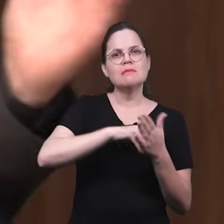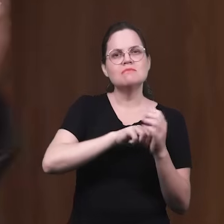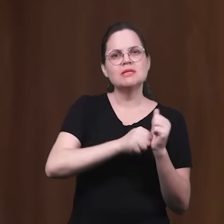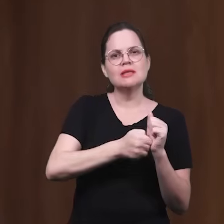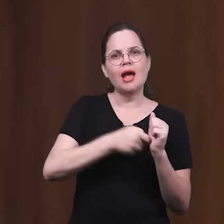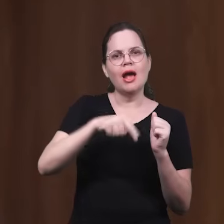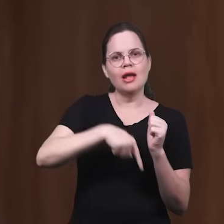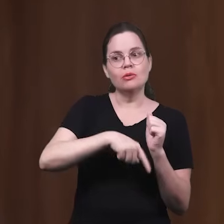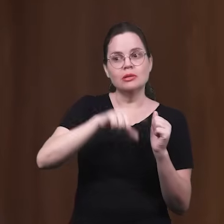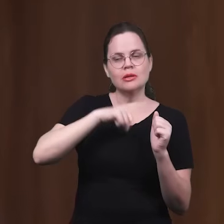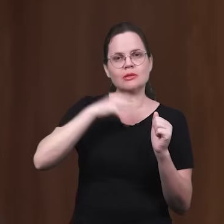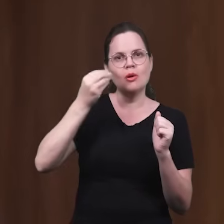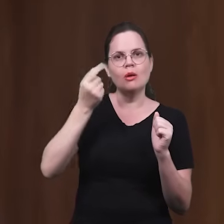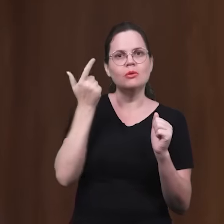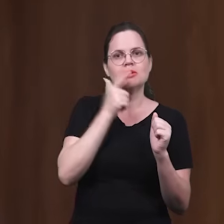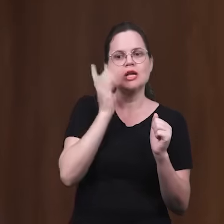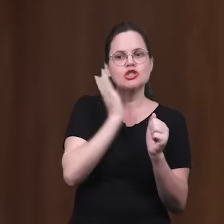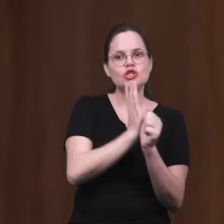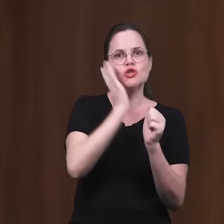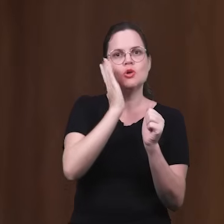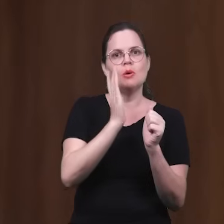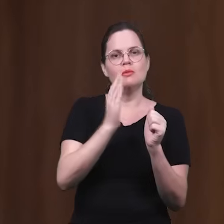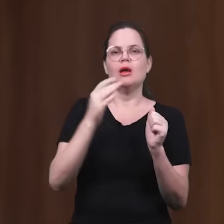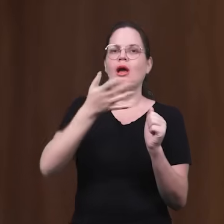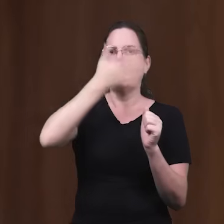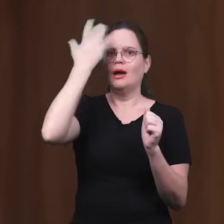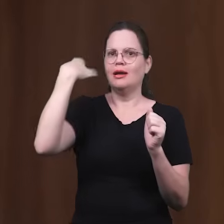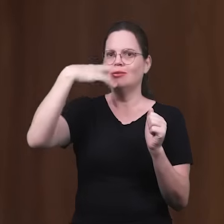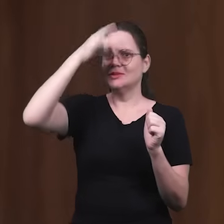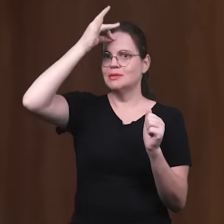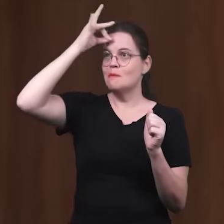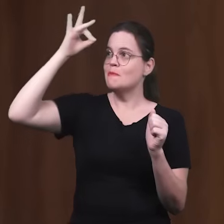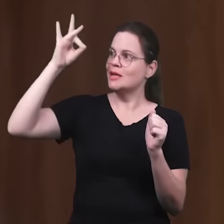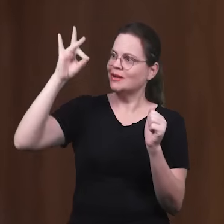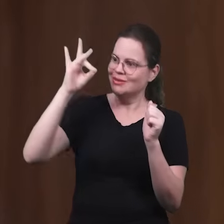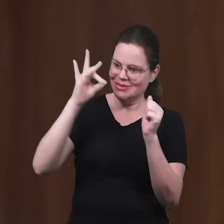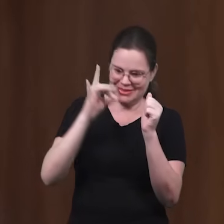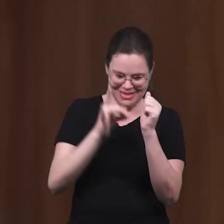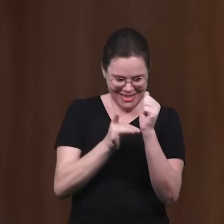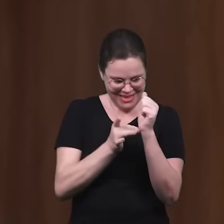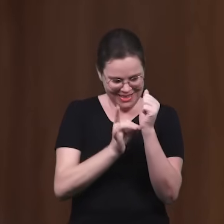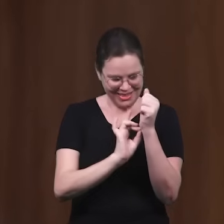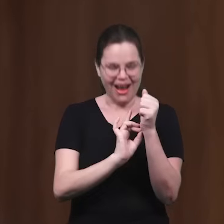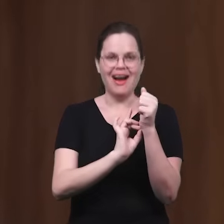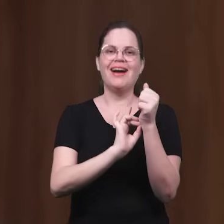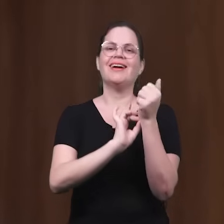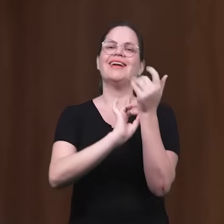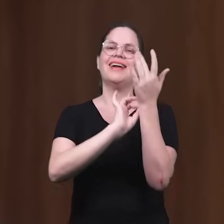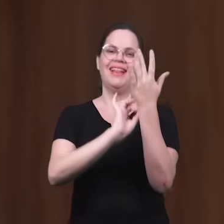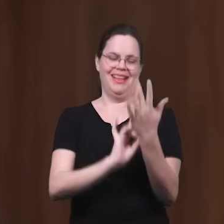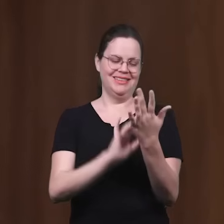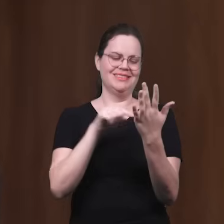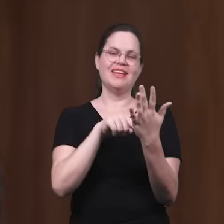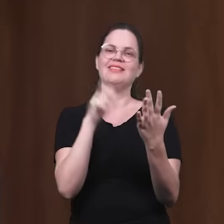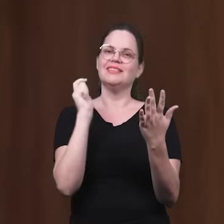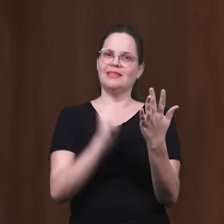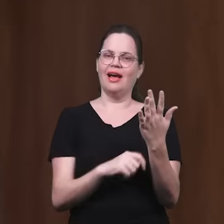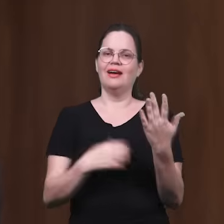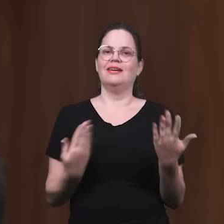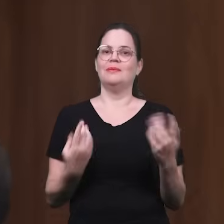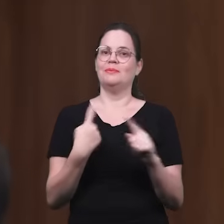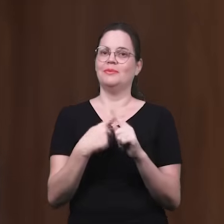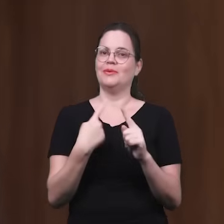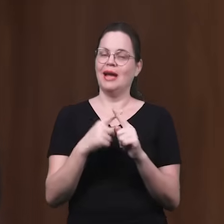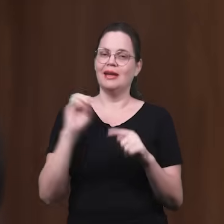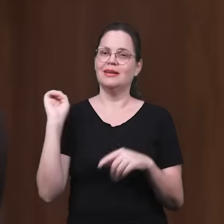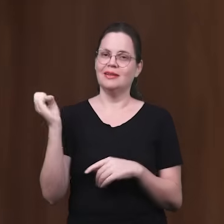foi dito pelo pastor Kleber, é o Senhor Jesus. É a revelação de Jesus que muda,